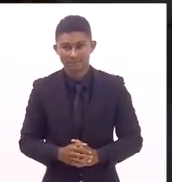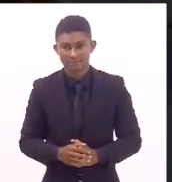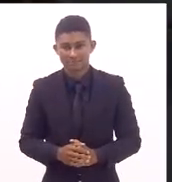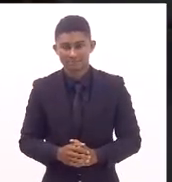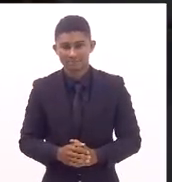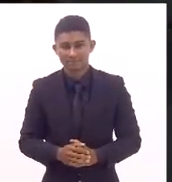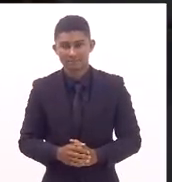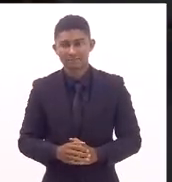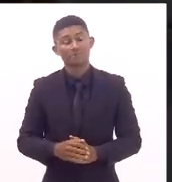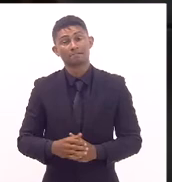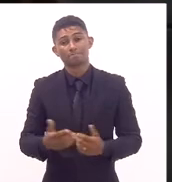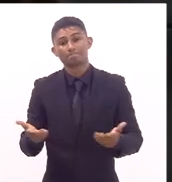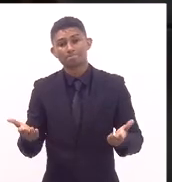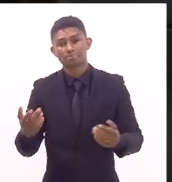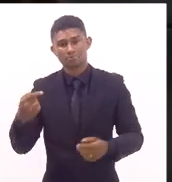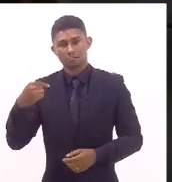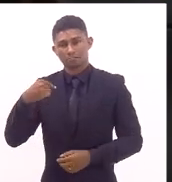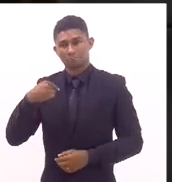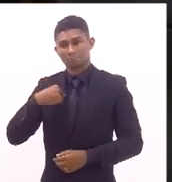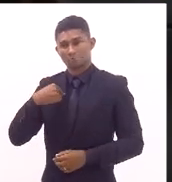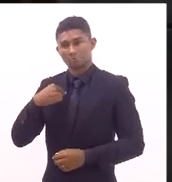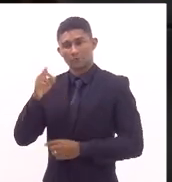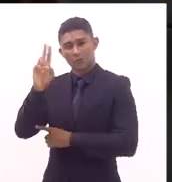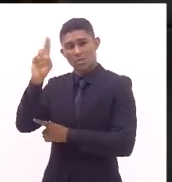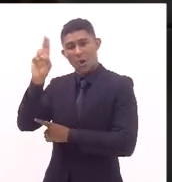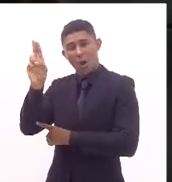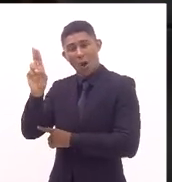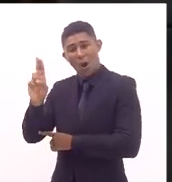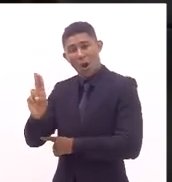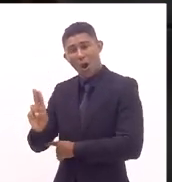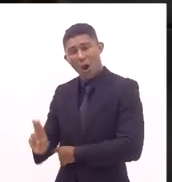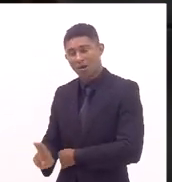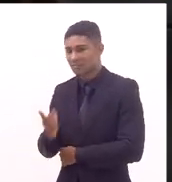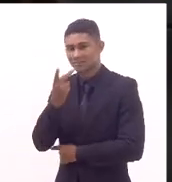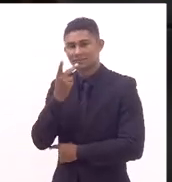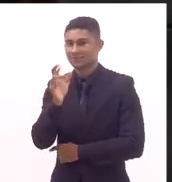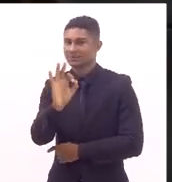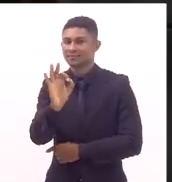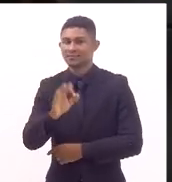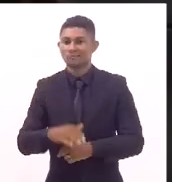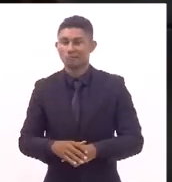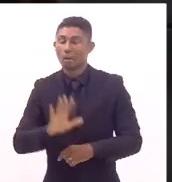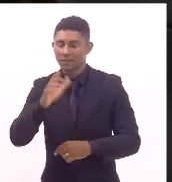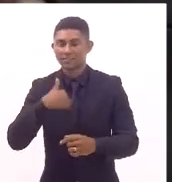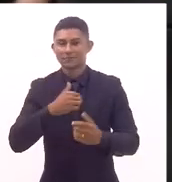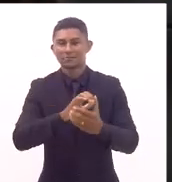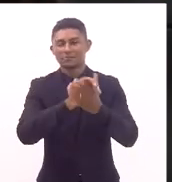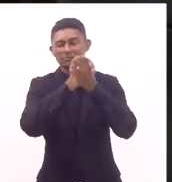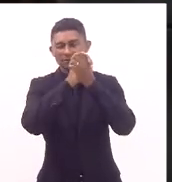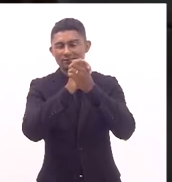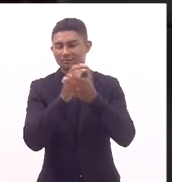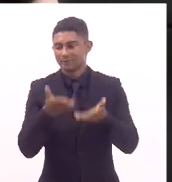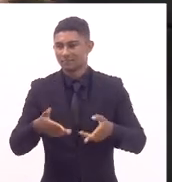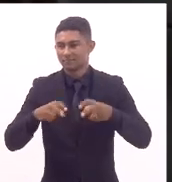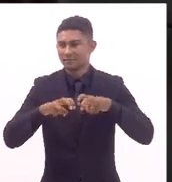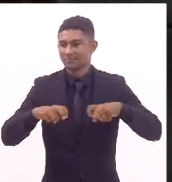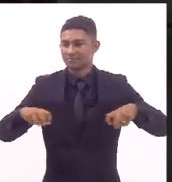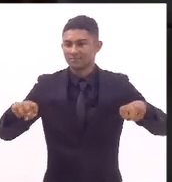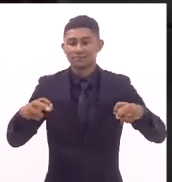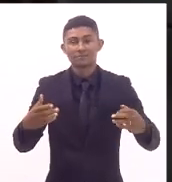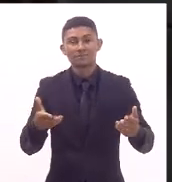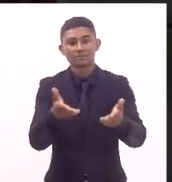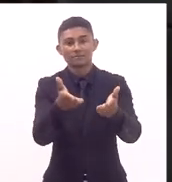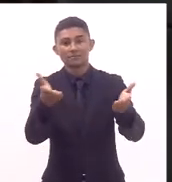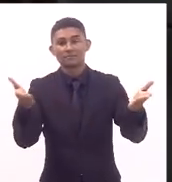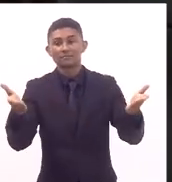e eu não vou falar esses nomes todos aqui eu comprimento essa mesa maravilhosa